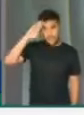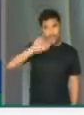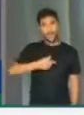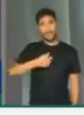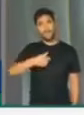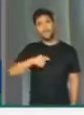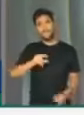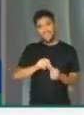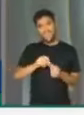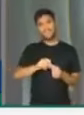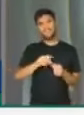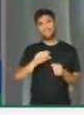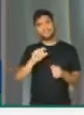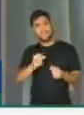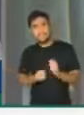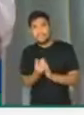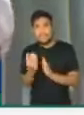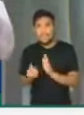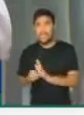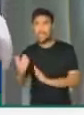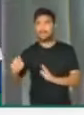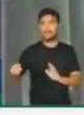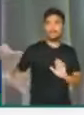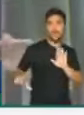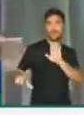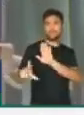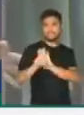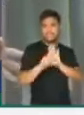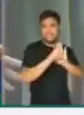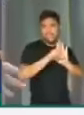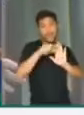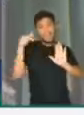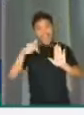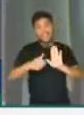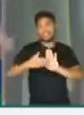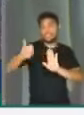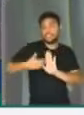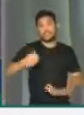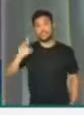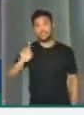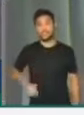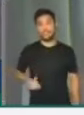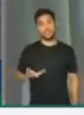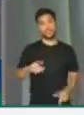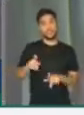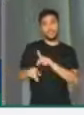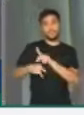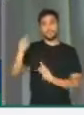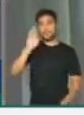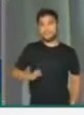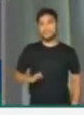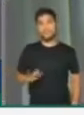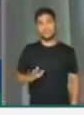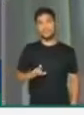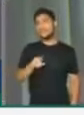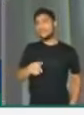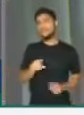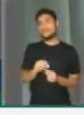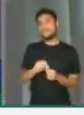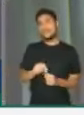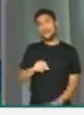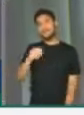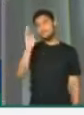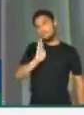fazendo uma agenda de destruição do Estado brasileiro e de direitos e de fazer com que o país não